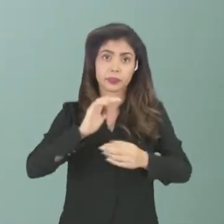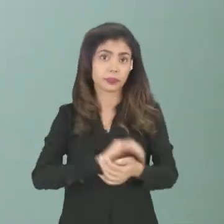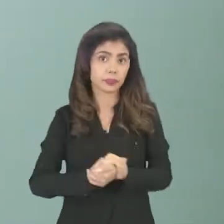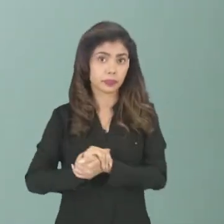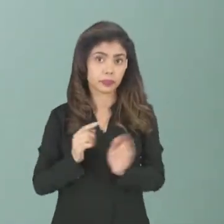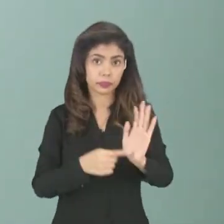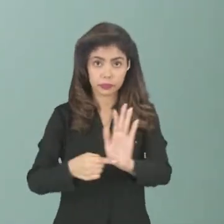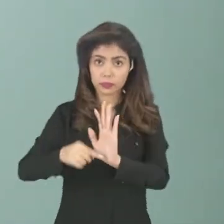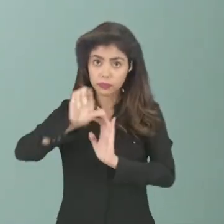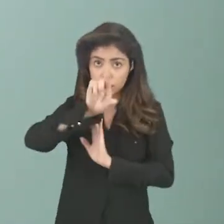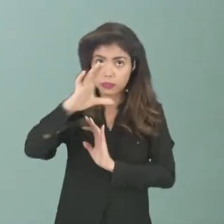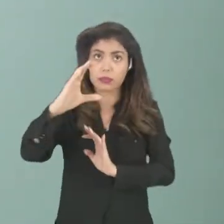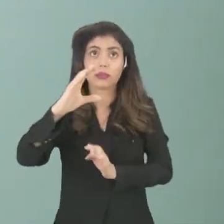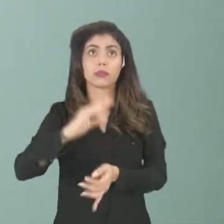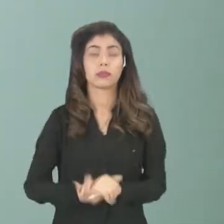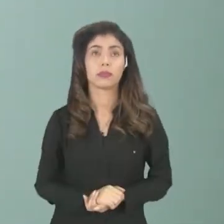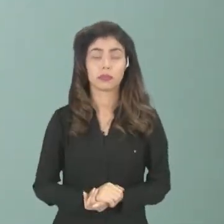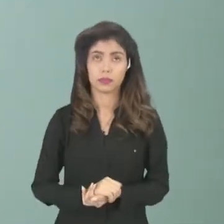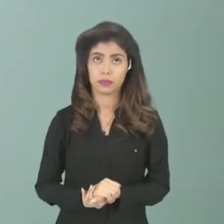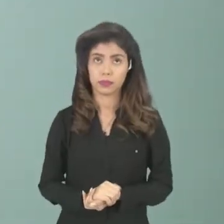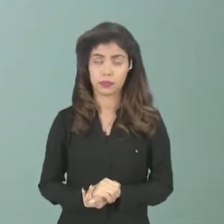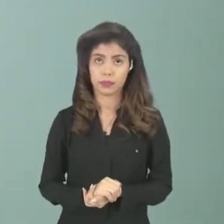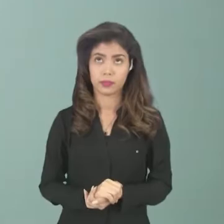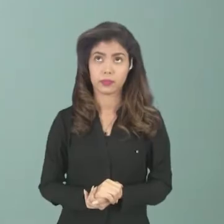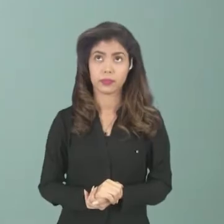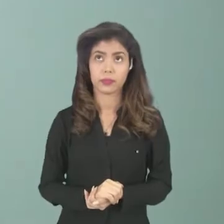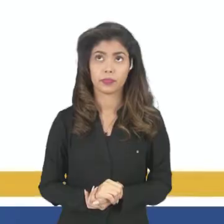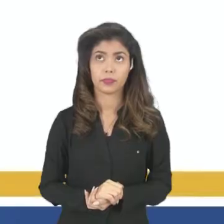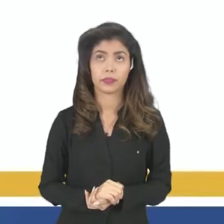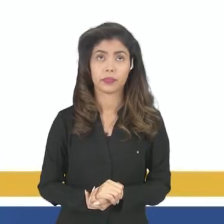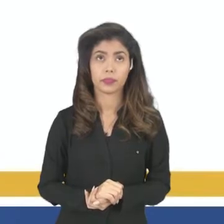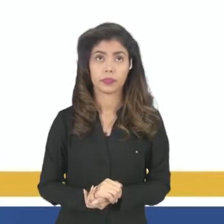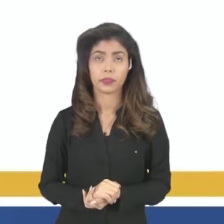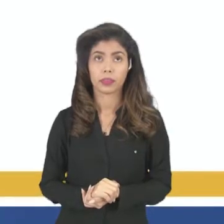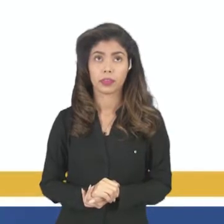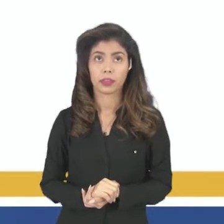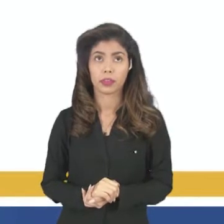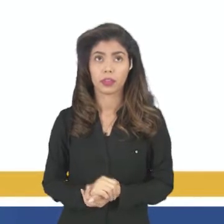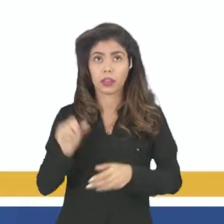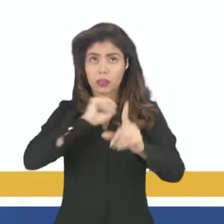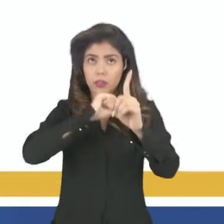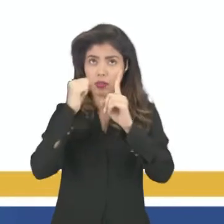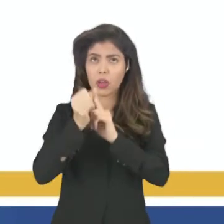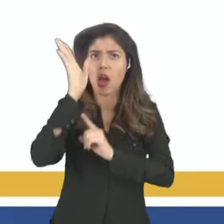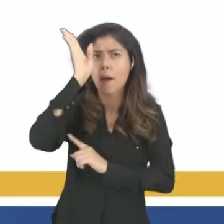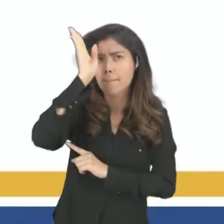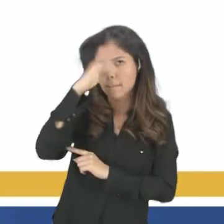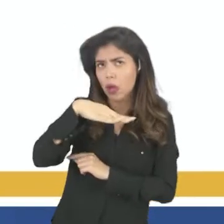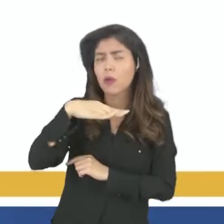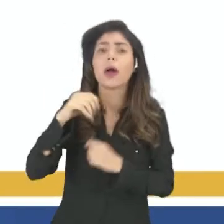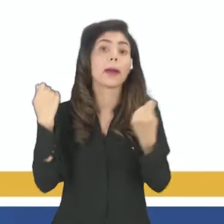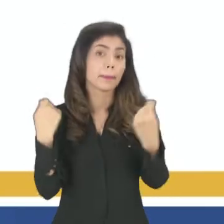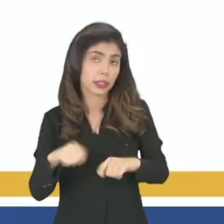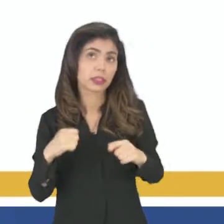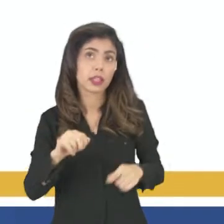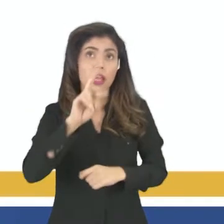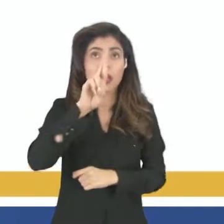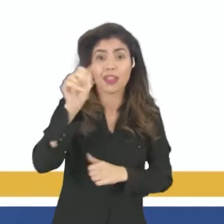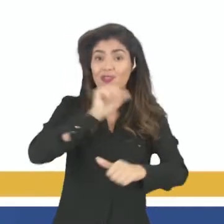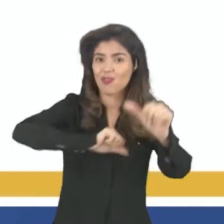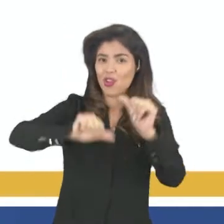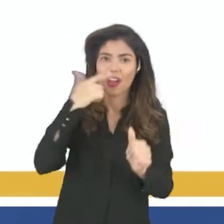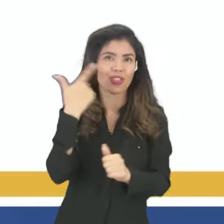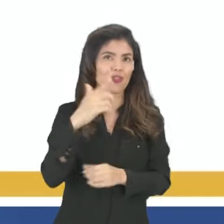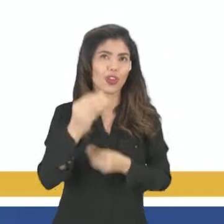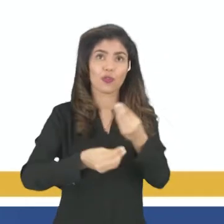instrumento de classe, tá? O Rousseau aqui, a sociedade é um mal necessário e